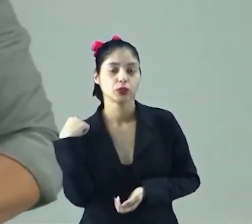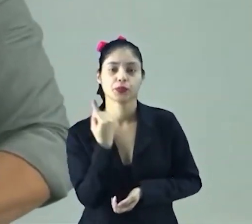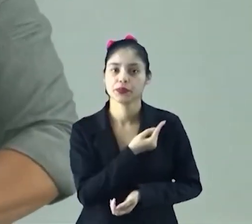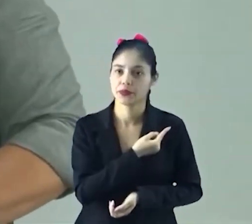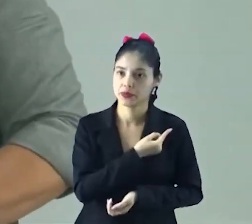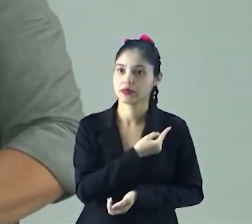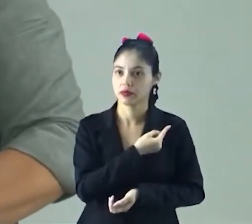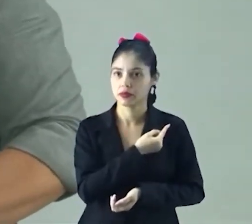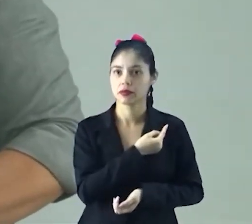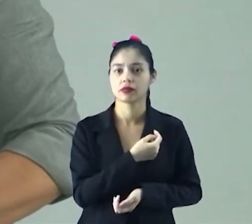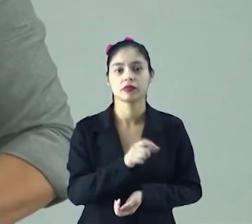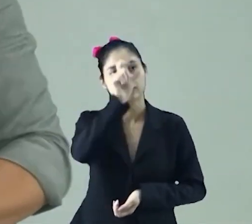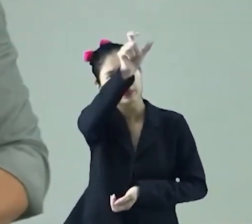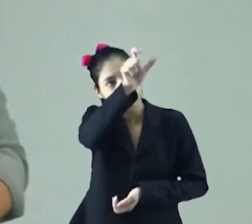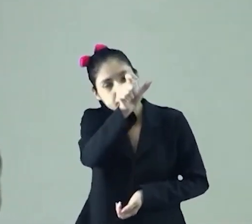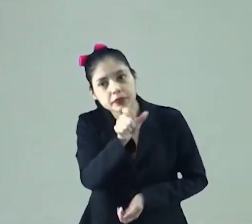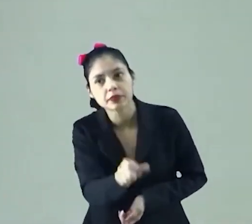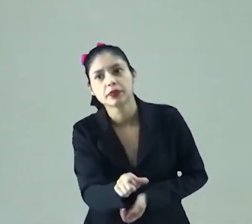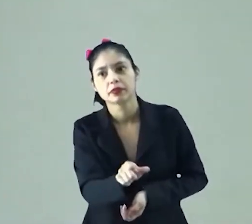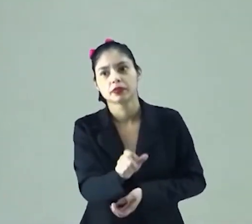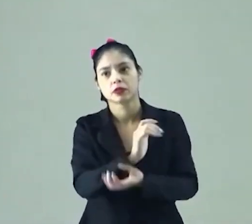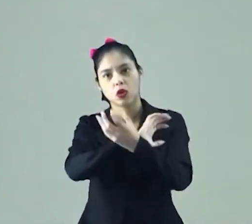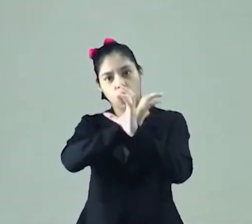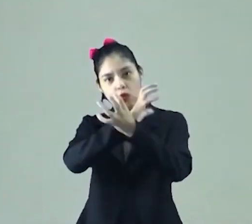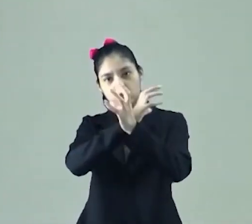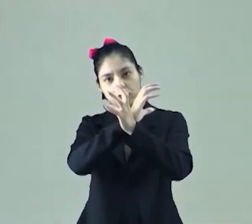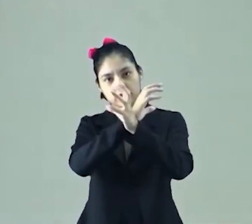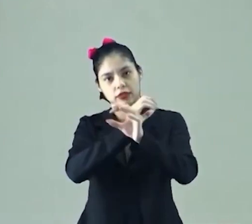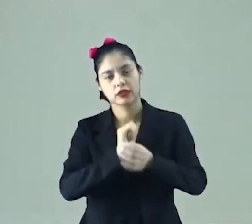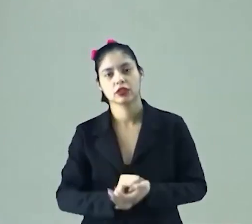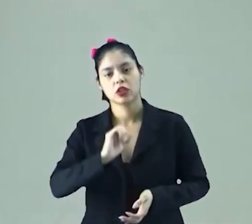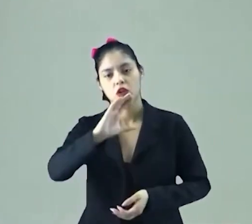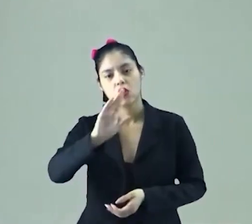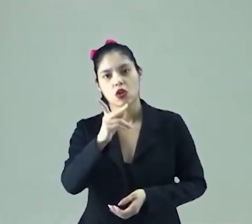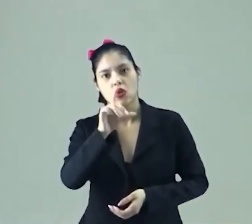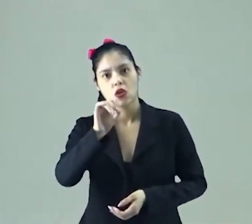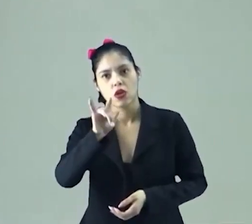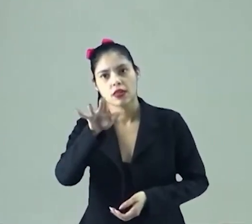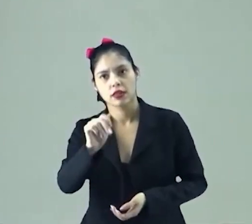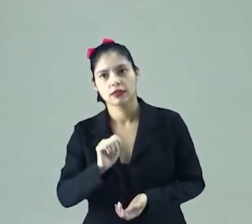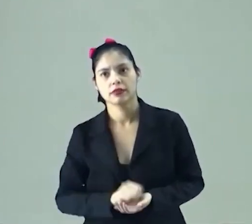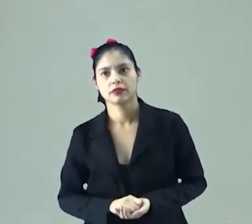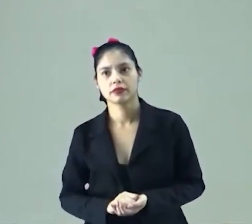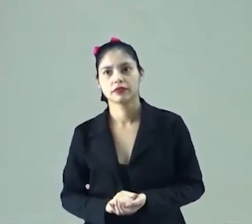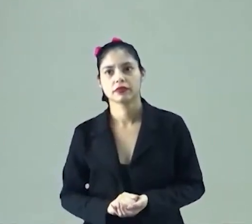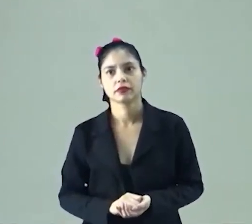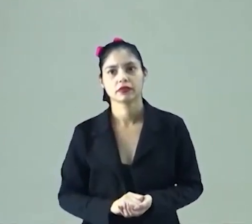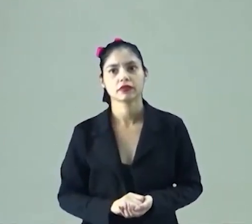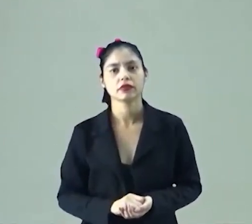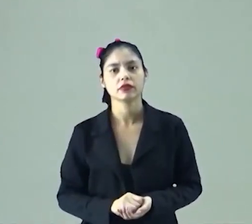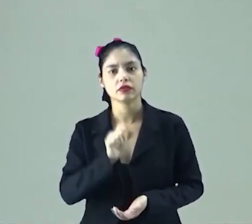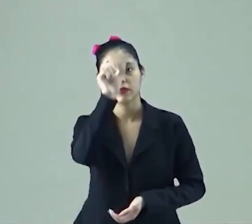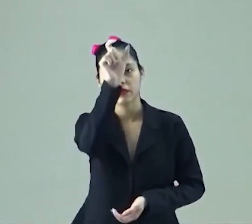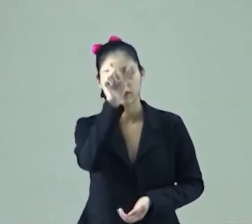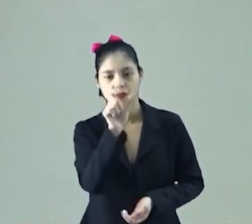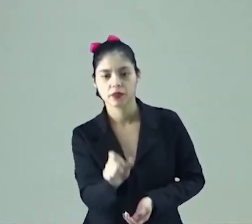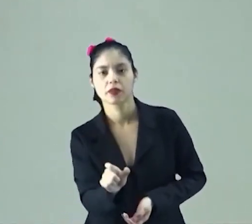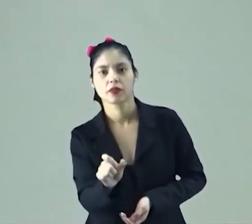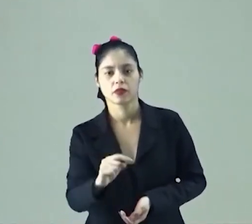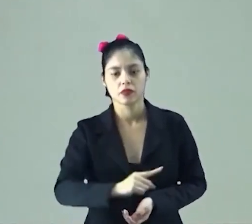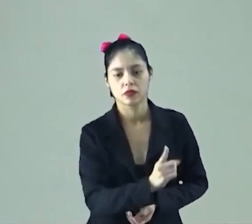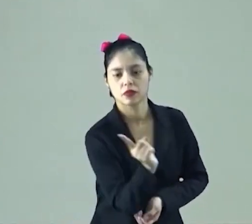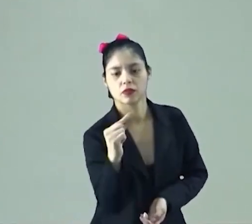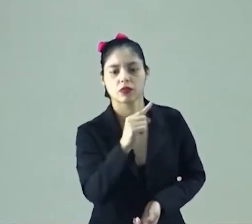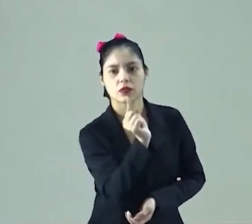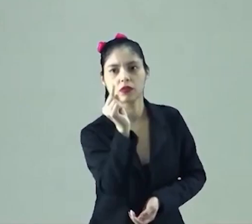gente ainda é vertebrado, né? A gente tem ossos, essa cordata, essa notocorda, esse feixe neural vai